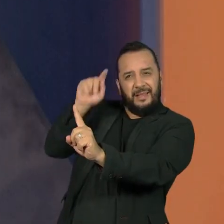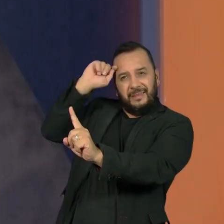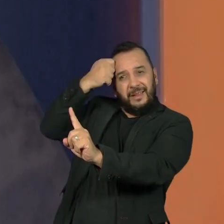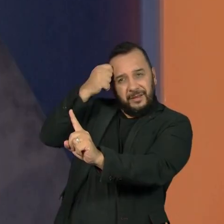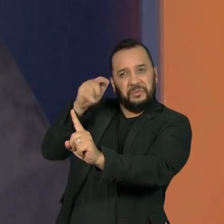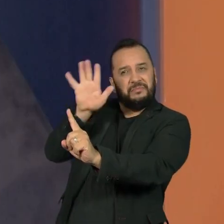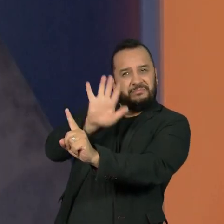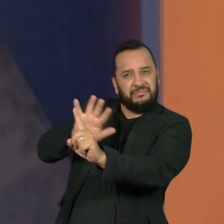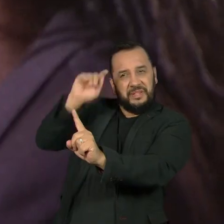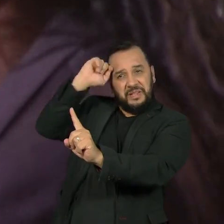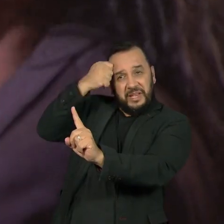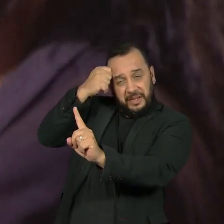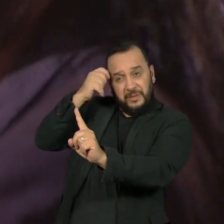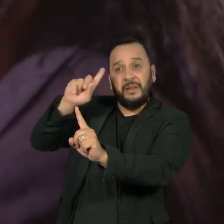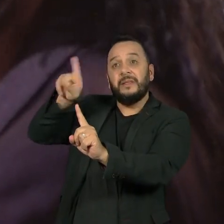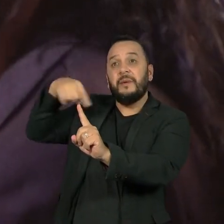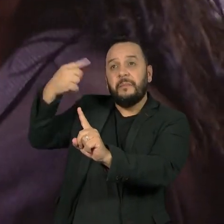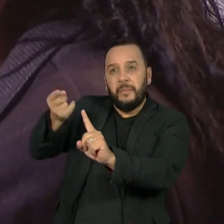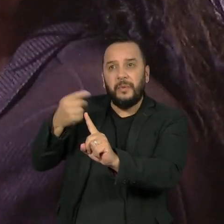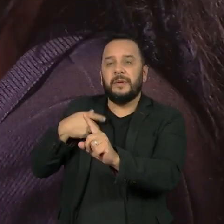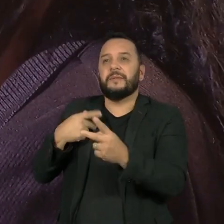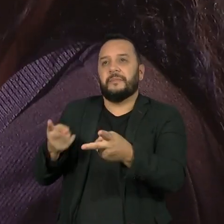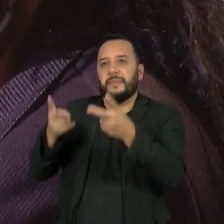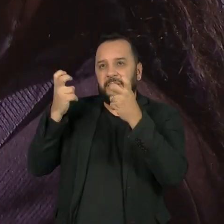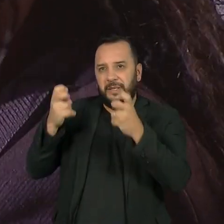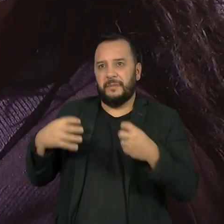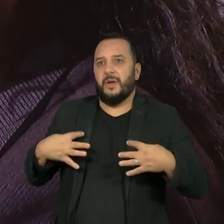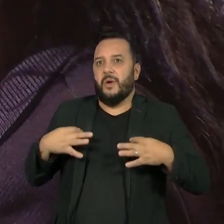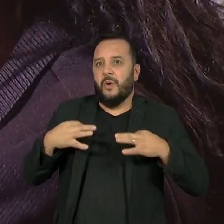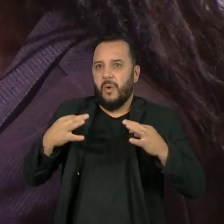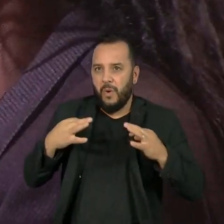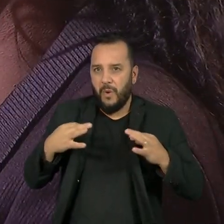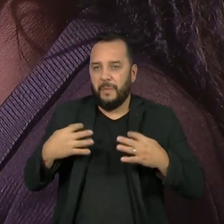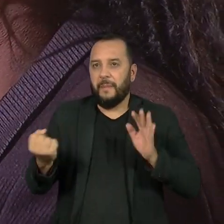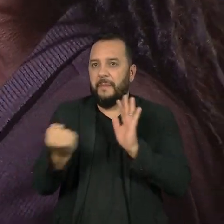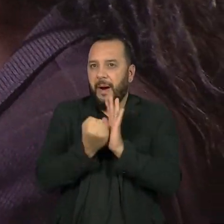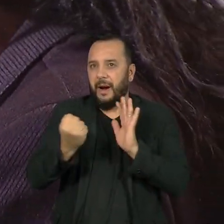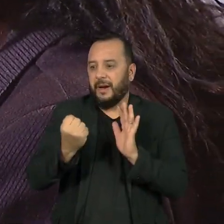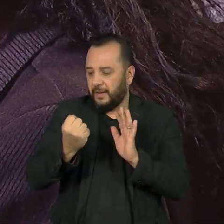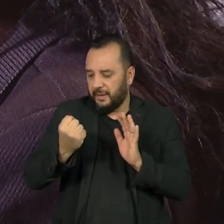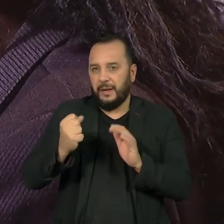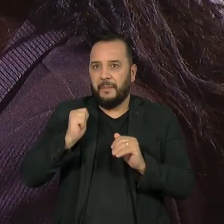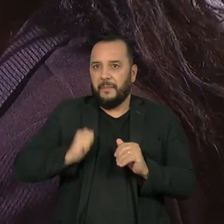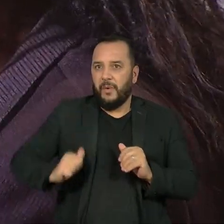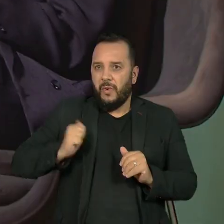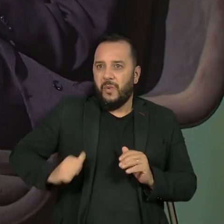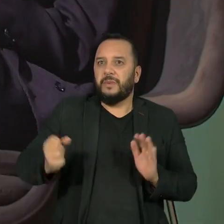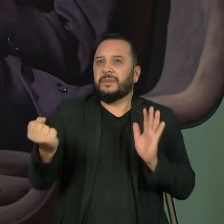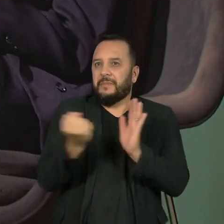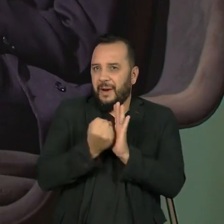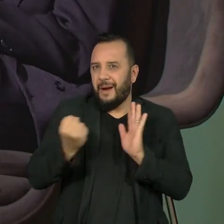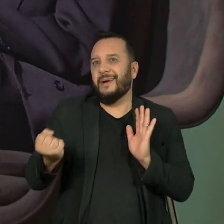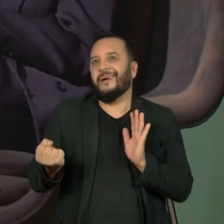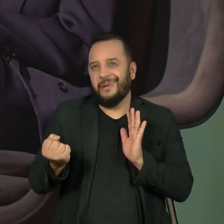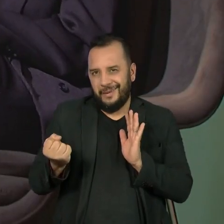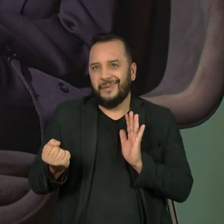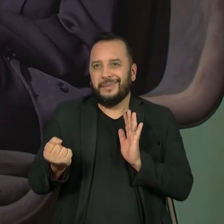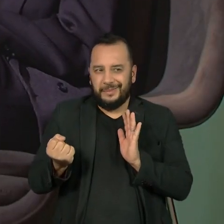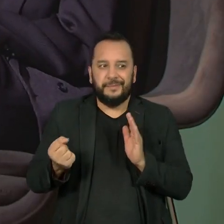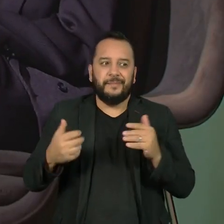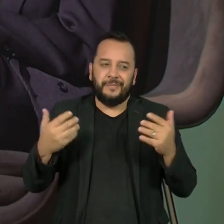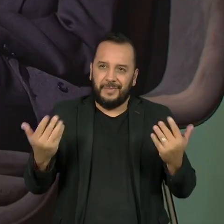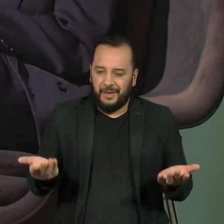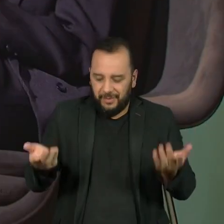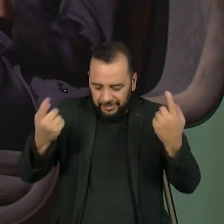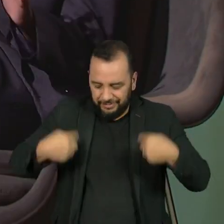nossa cor, depois as pessoas vão ler os códigos como uma marca de bolsa, o estilo da roupa, enfim,